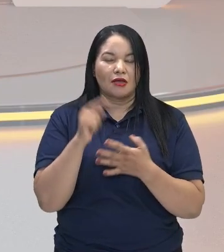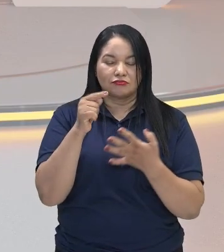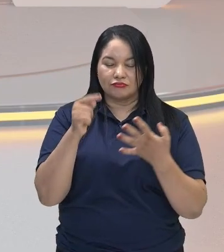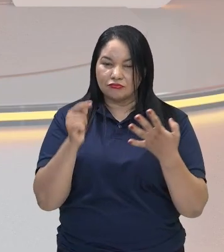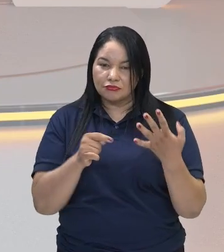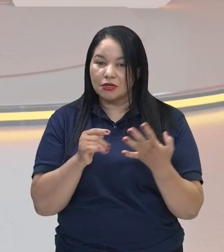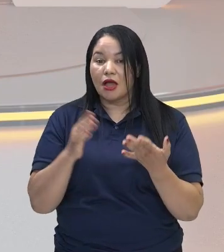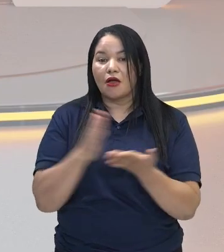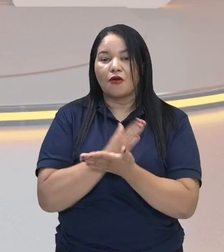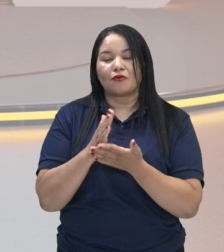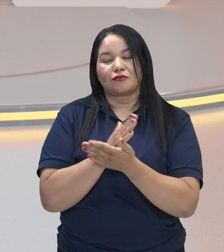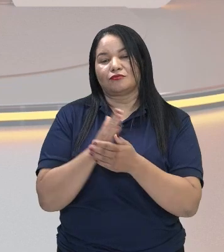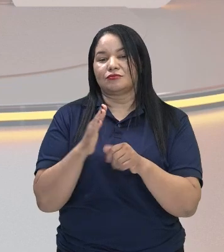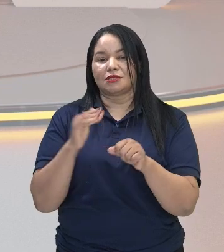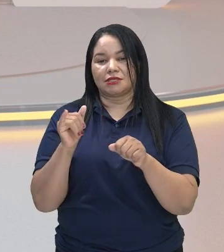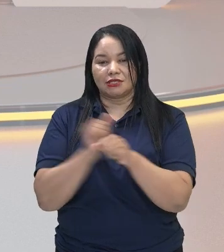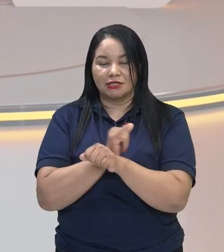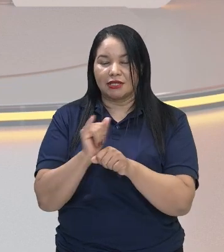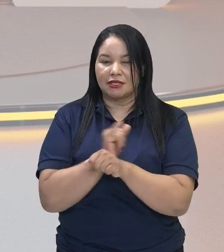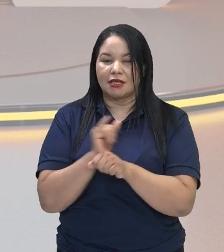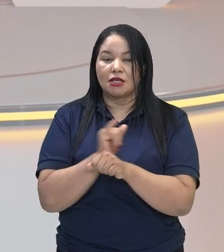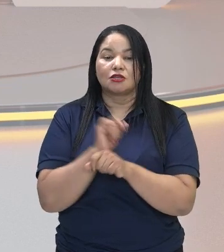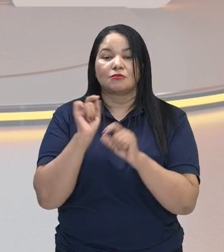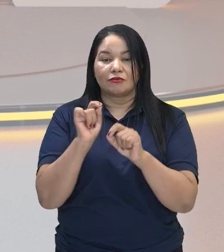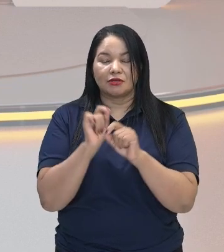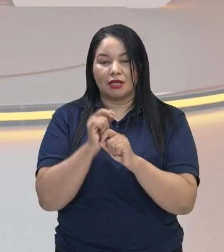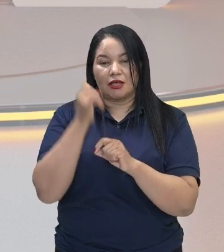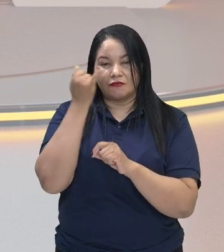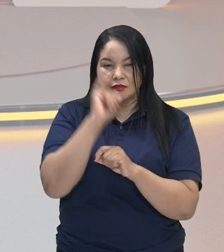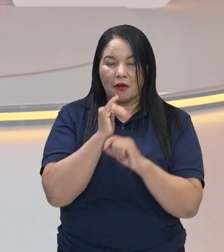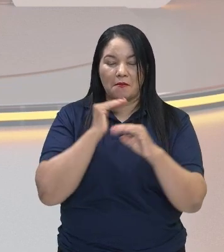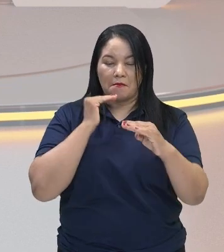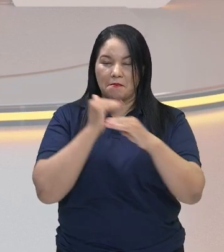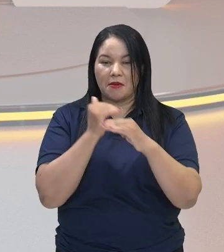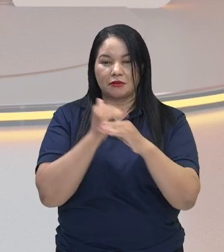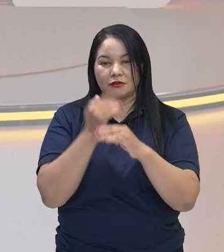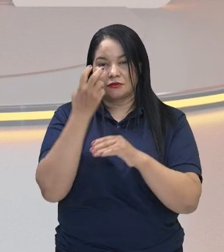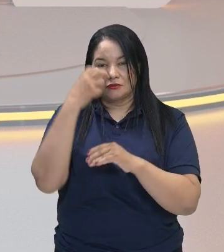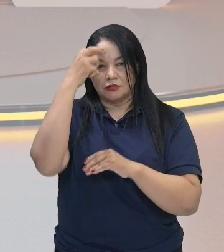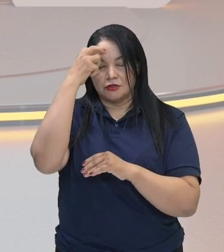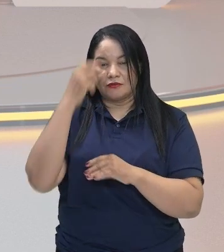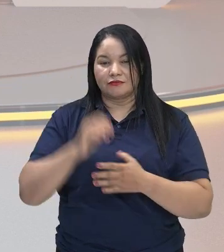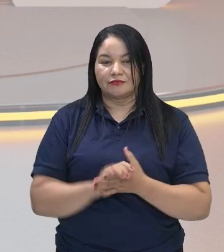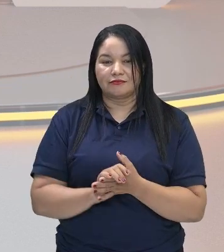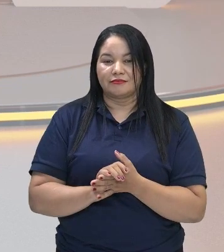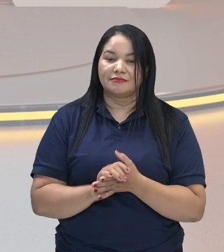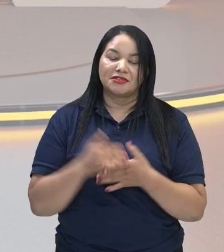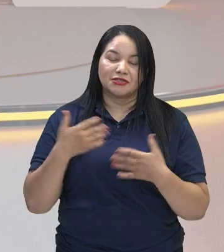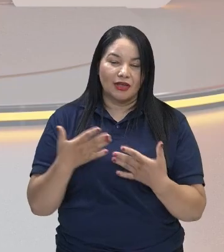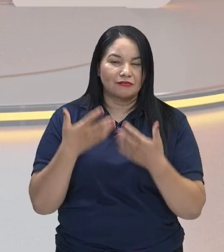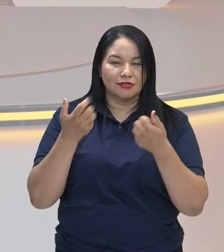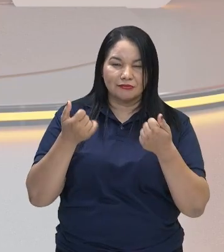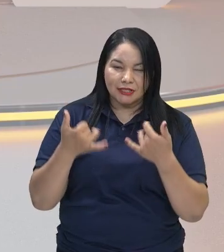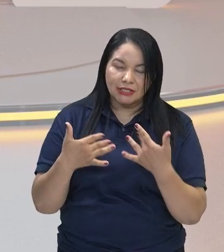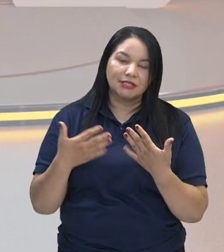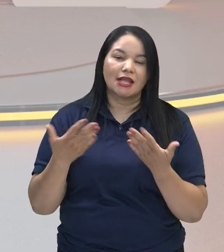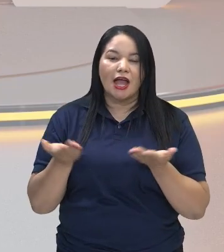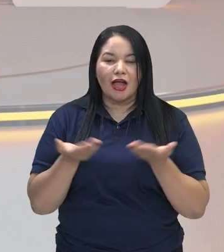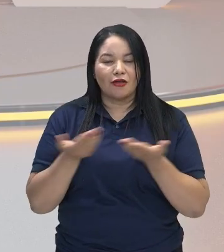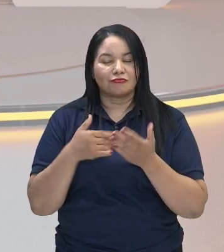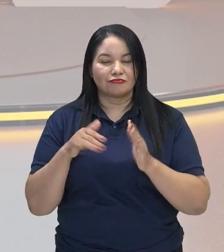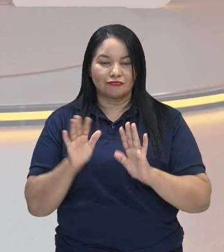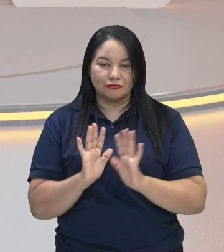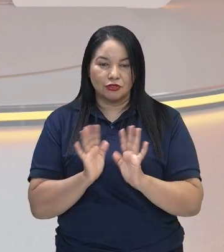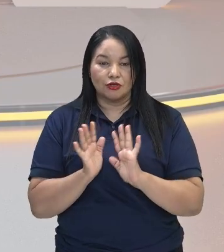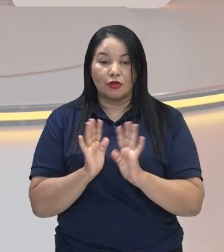algumas estratégias para combater a padronização cultural. Diante disso, vou me despedindo de